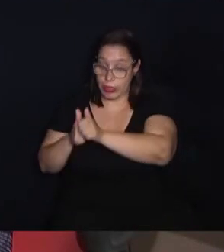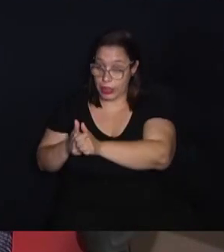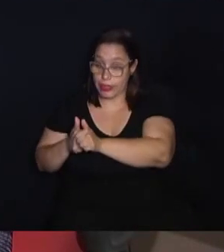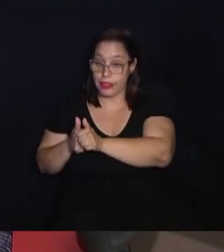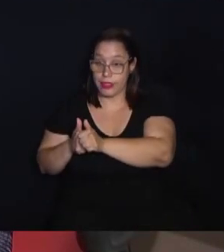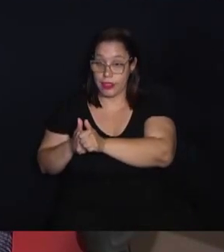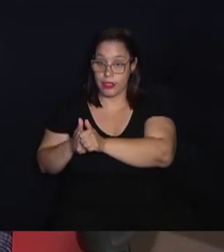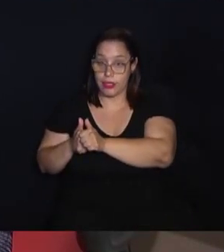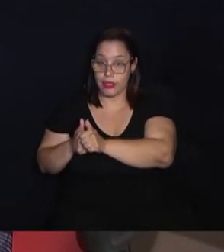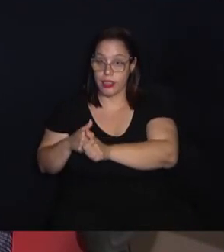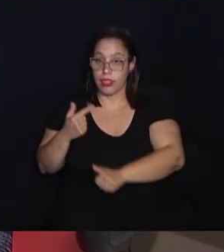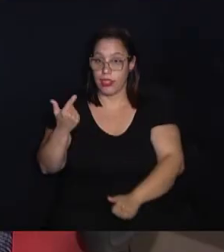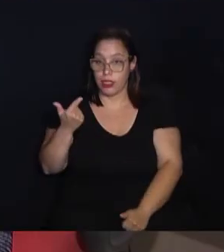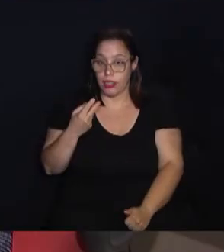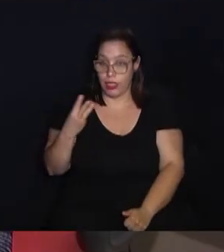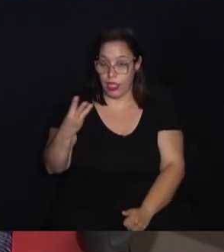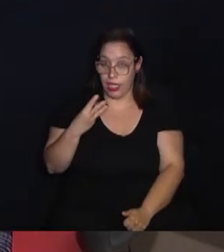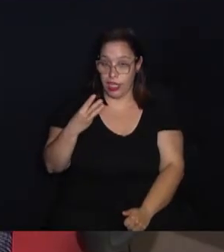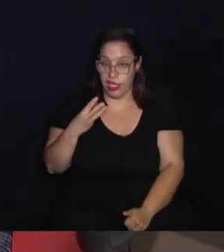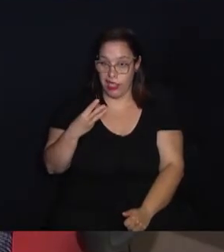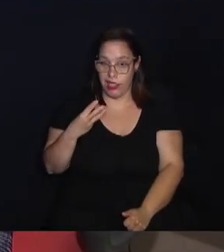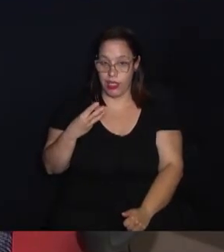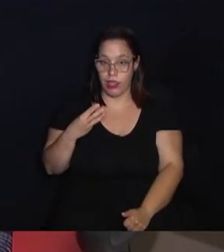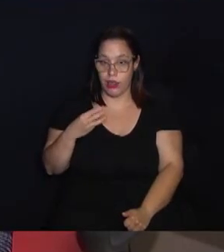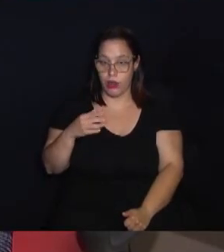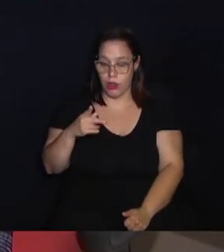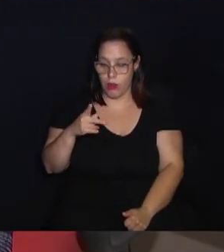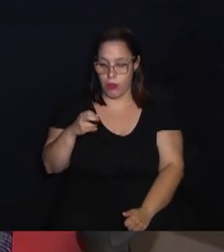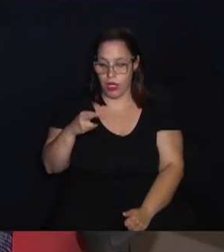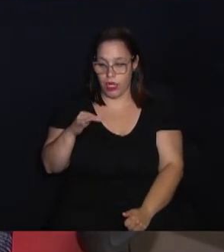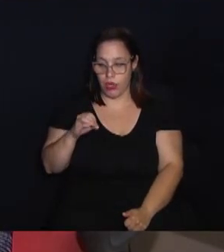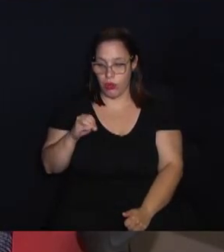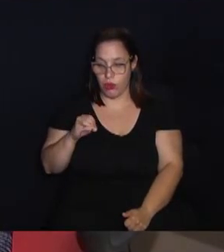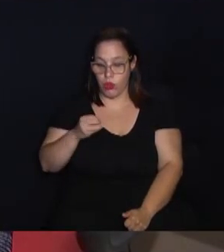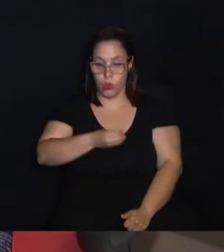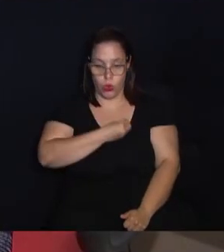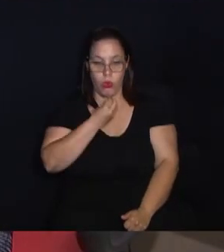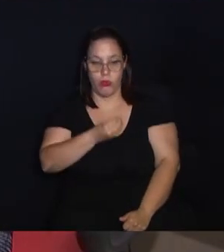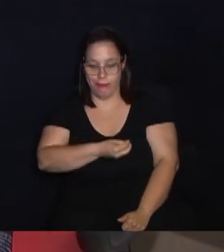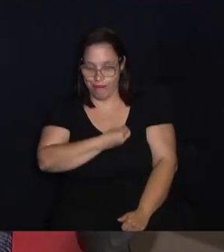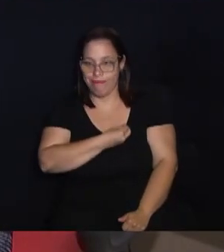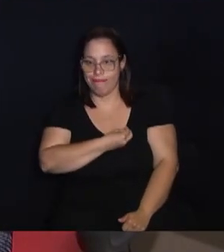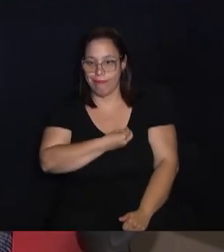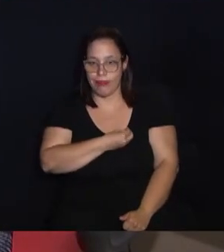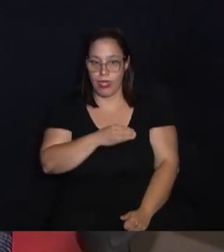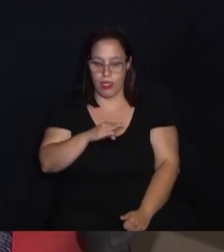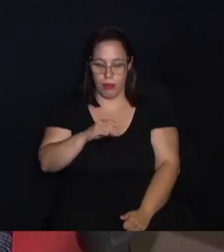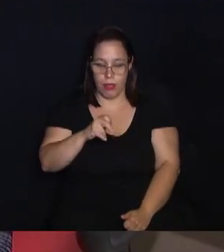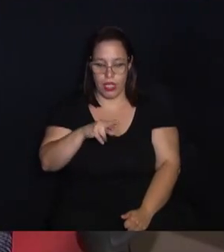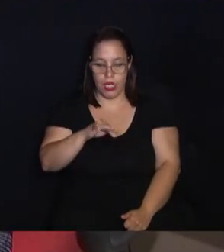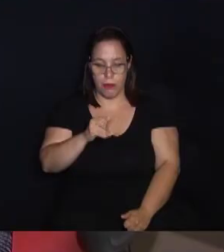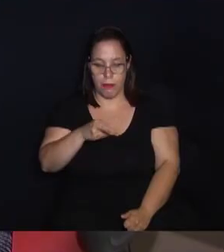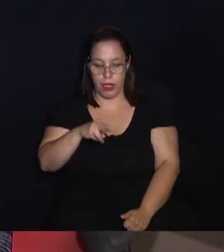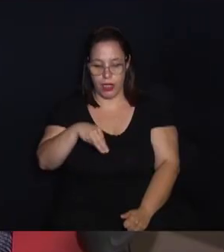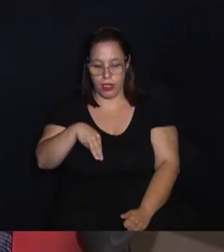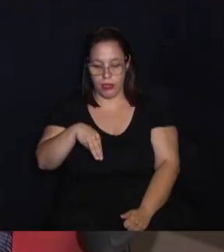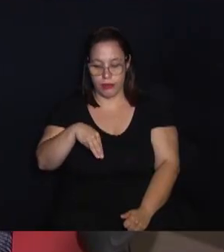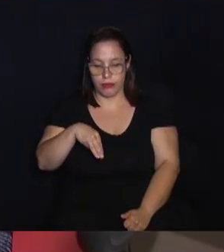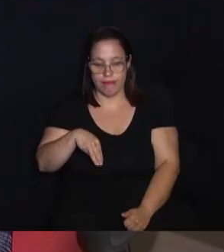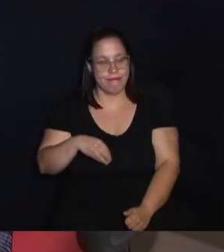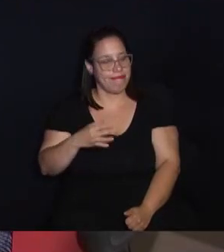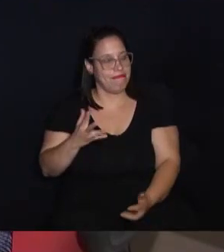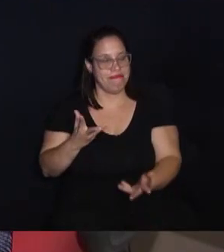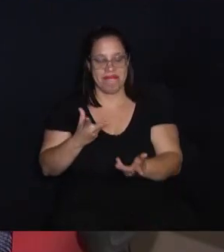tem 3 livros agora em português, que são Paraíso, Sobrevidas e A Beira-Mar também, que é um livro extraordinário